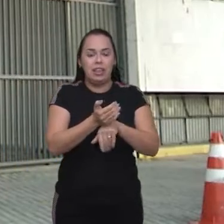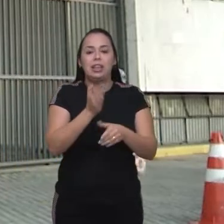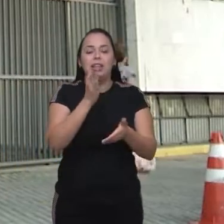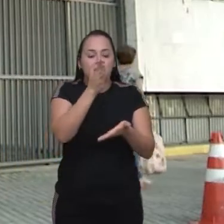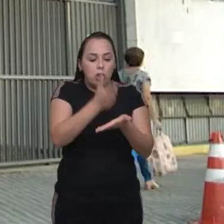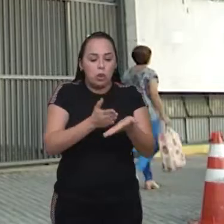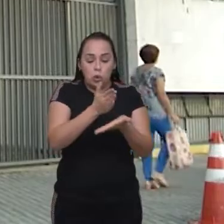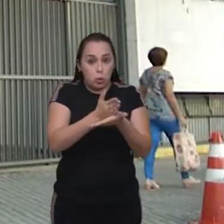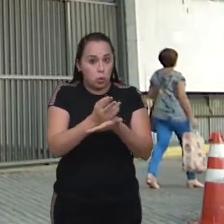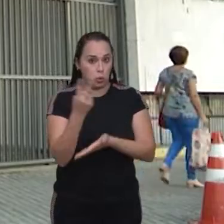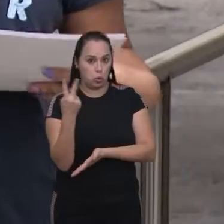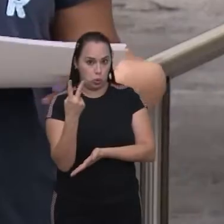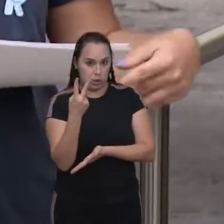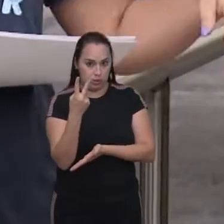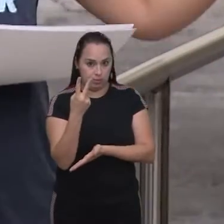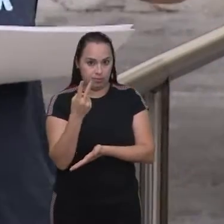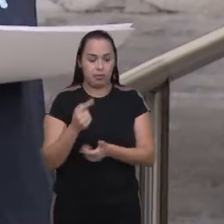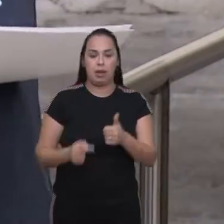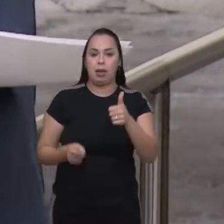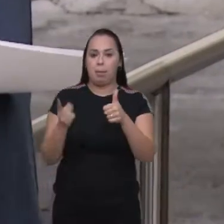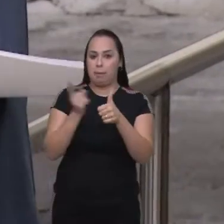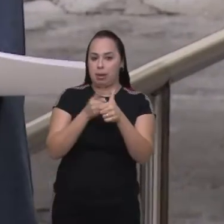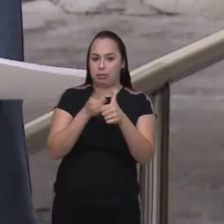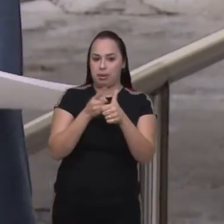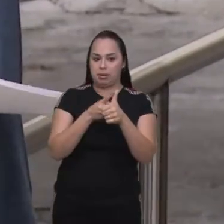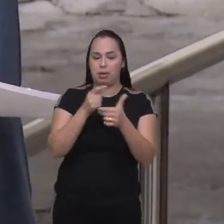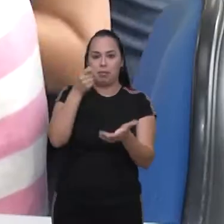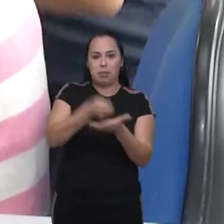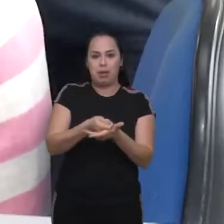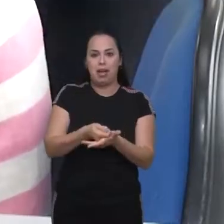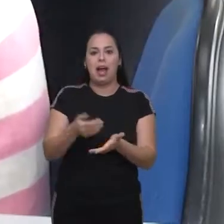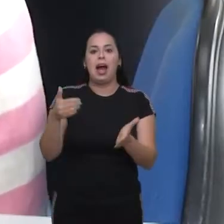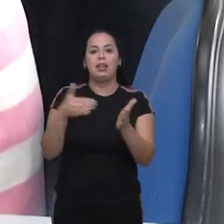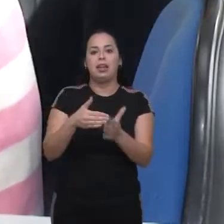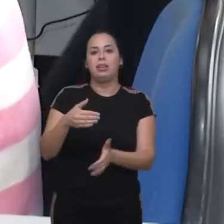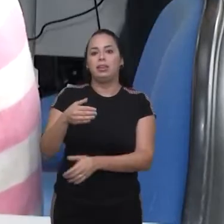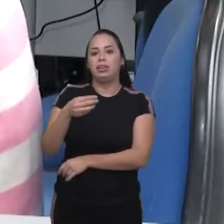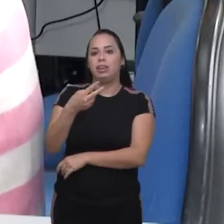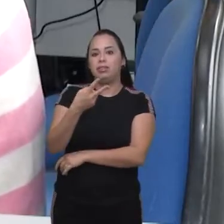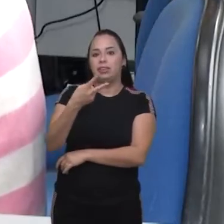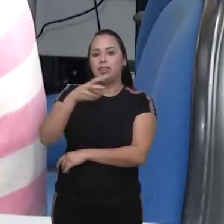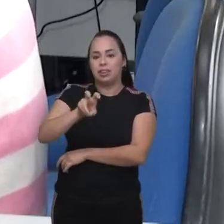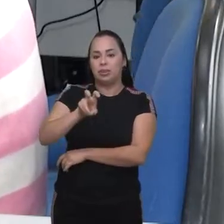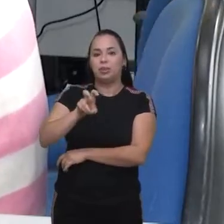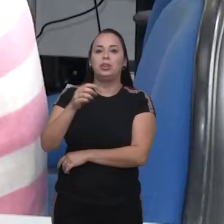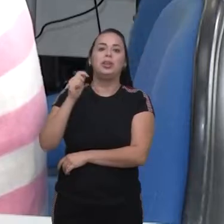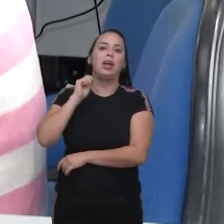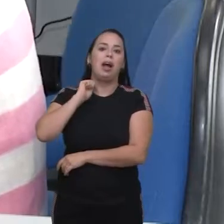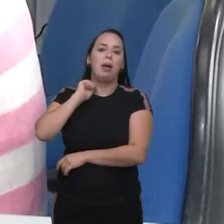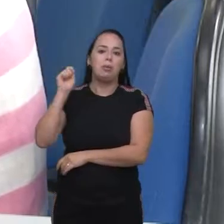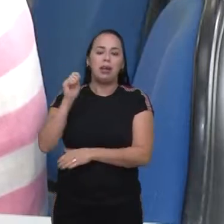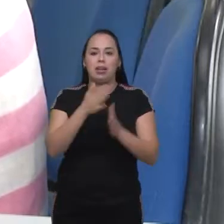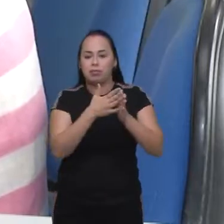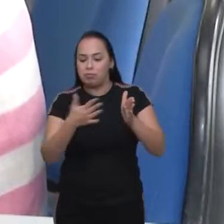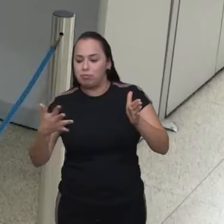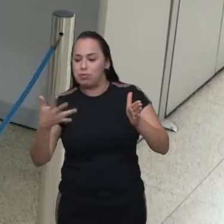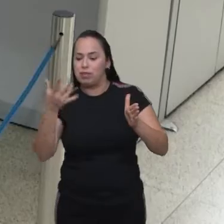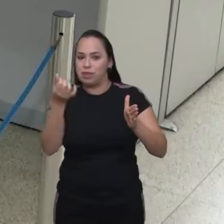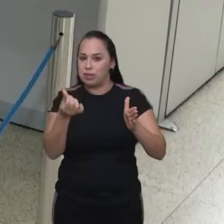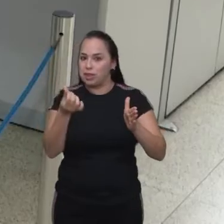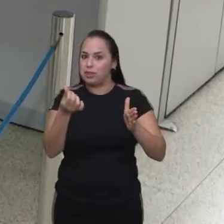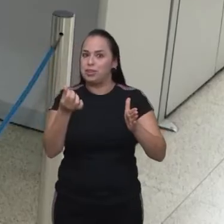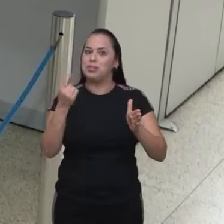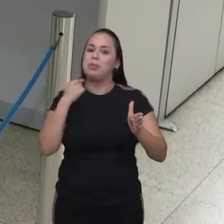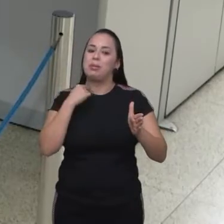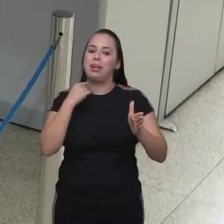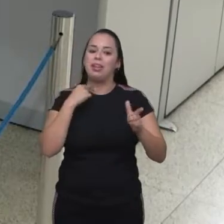INSS foi antecipado e será dividido em 2 parcelas. A primeira começou a ser paga dia 25 de abril e